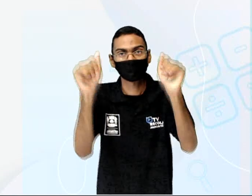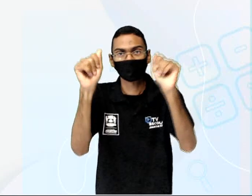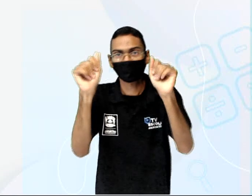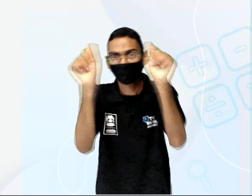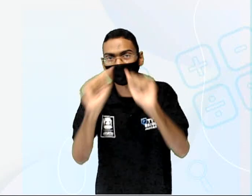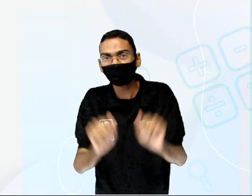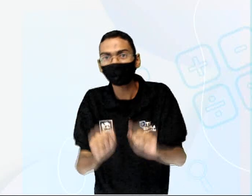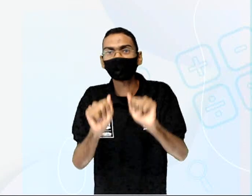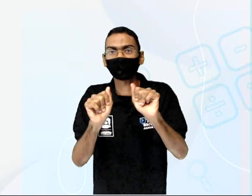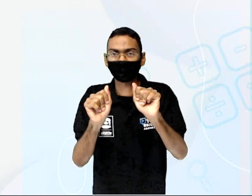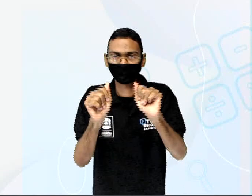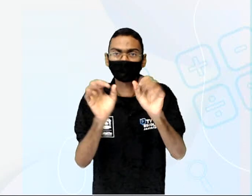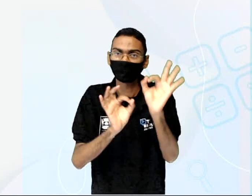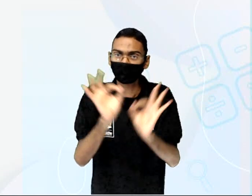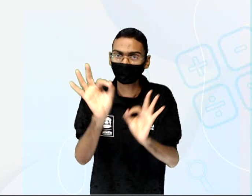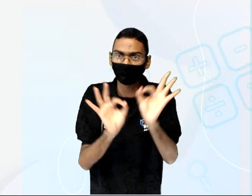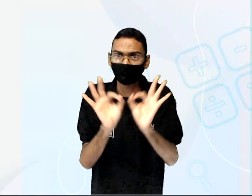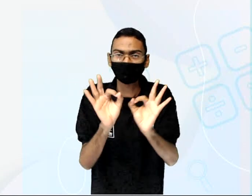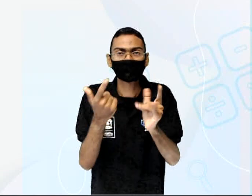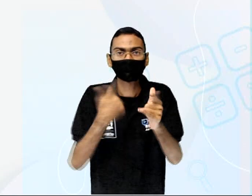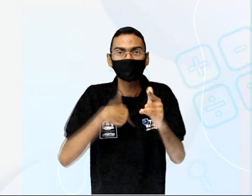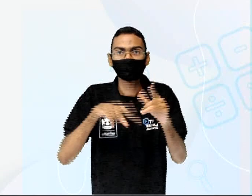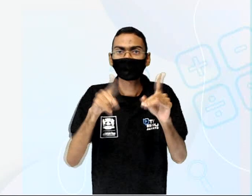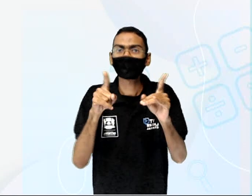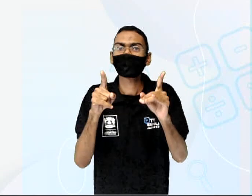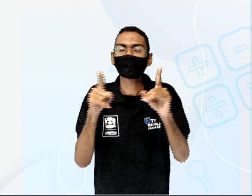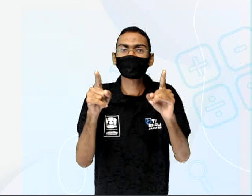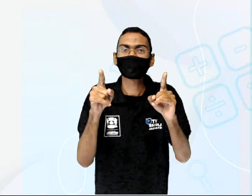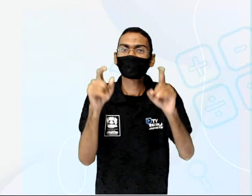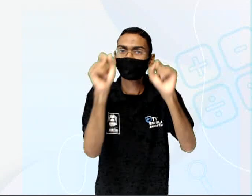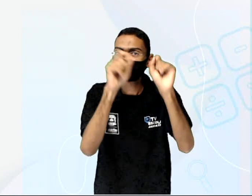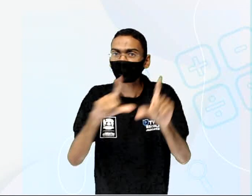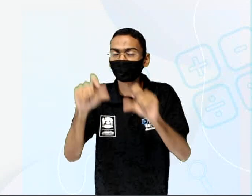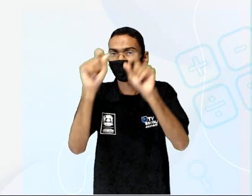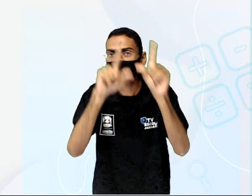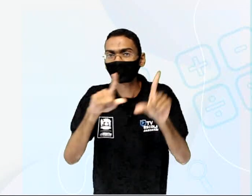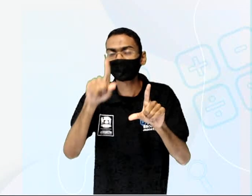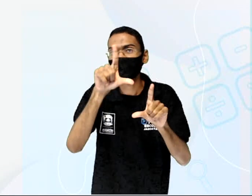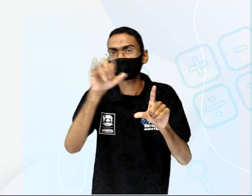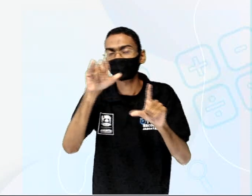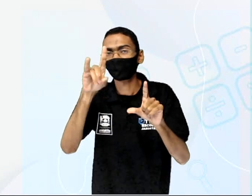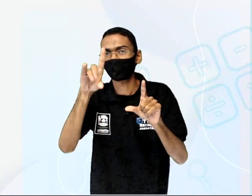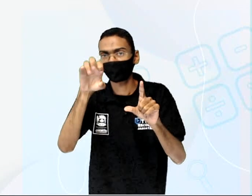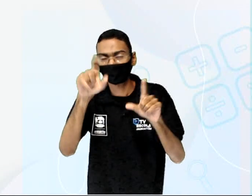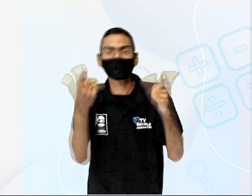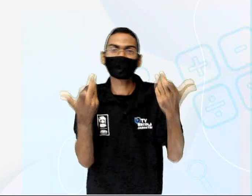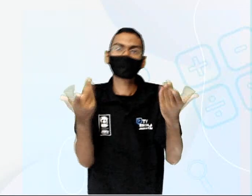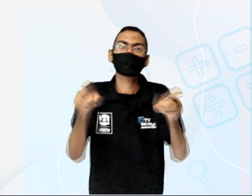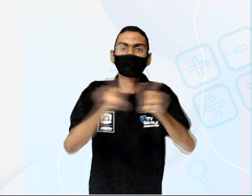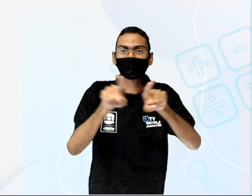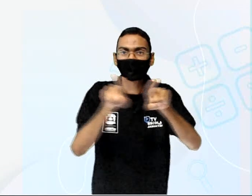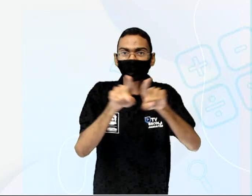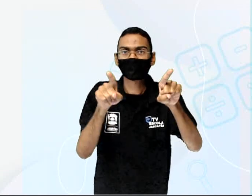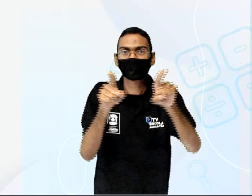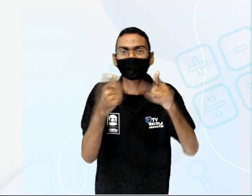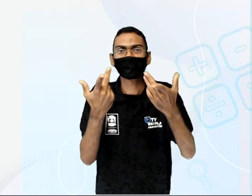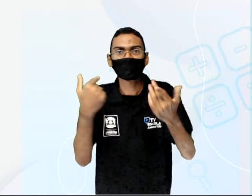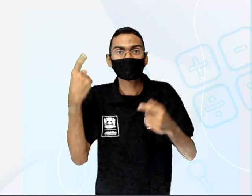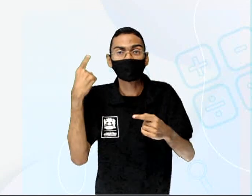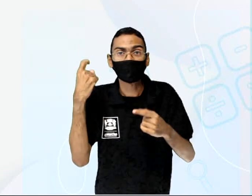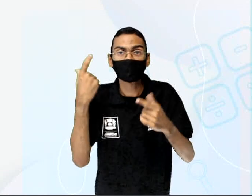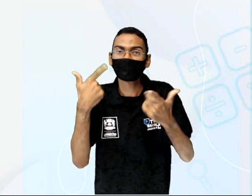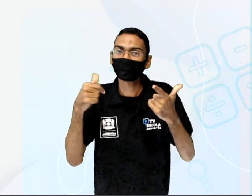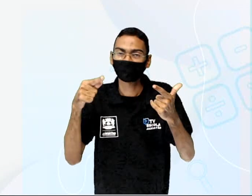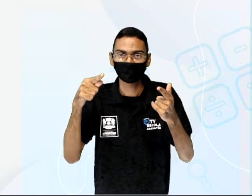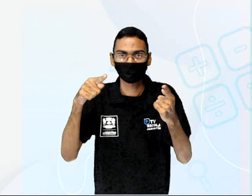Desconstruído. São projeções também, imensos painéis de LED, que vão também passar ruídos do